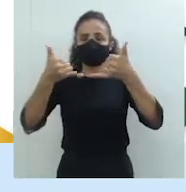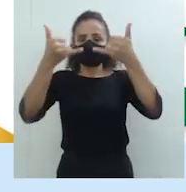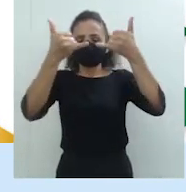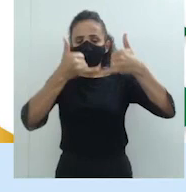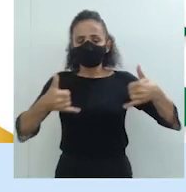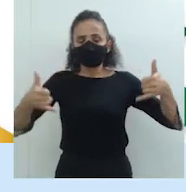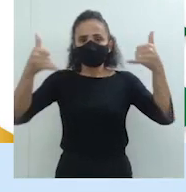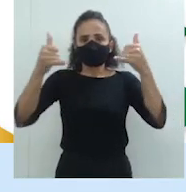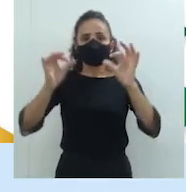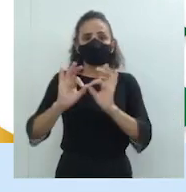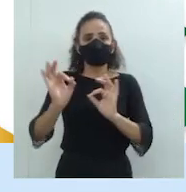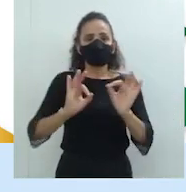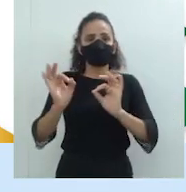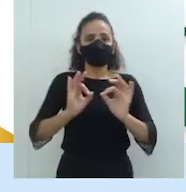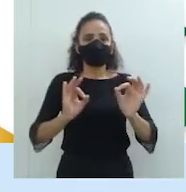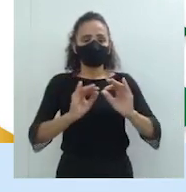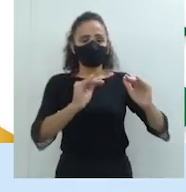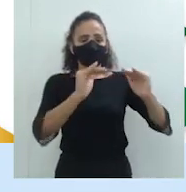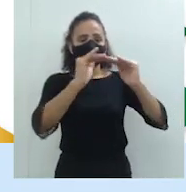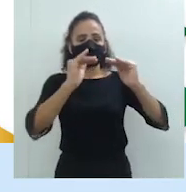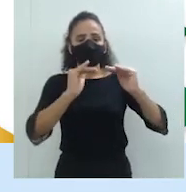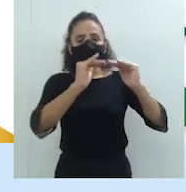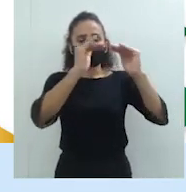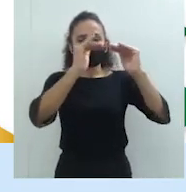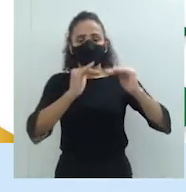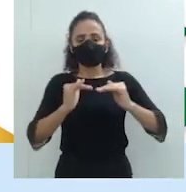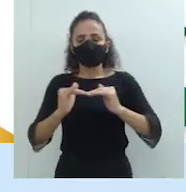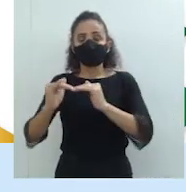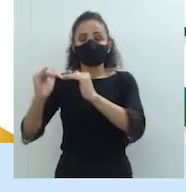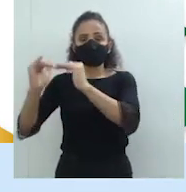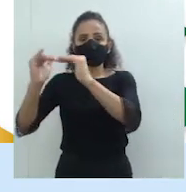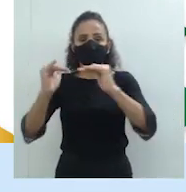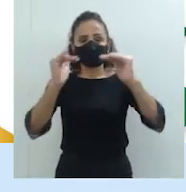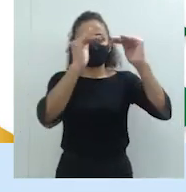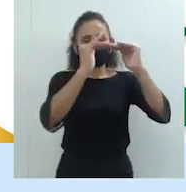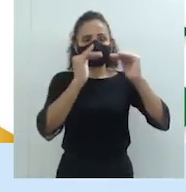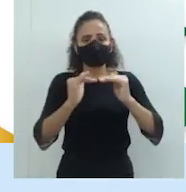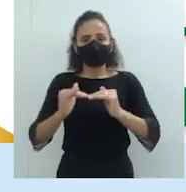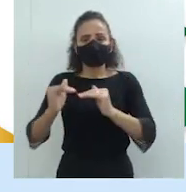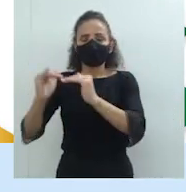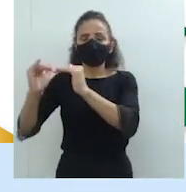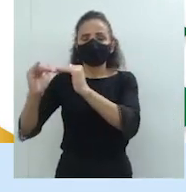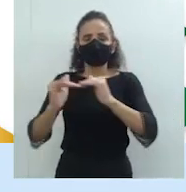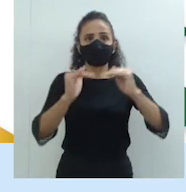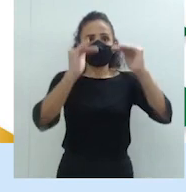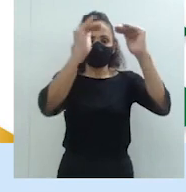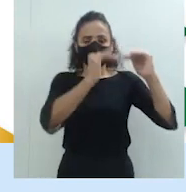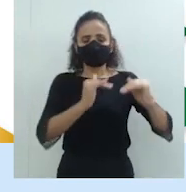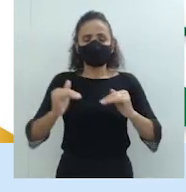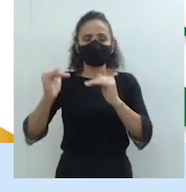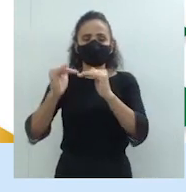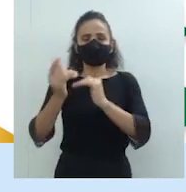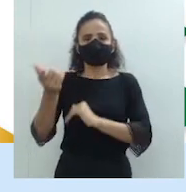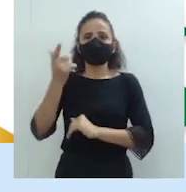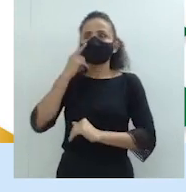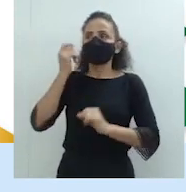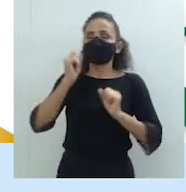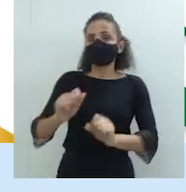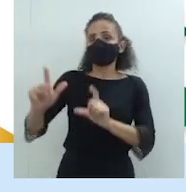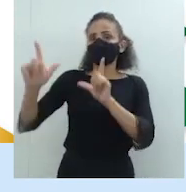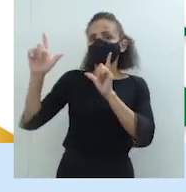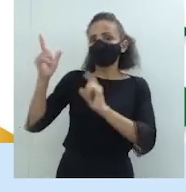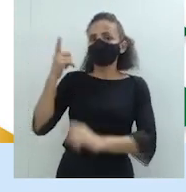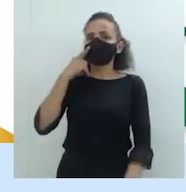componentes eles irão ligar entre si da mesma sequência e na mesma direção. Então, na telinha a gente pode